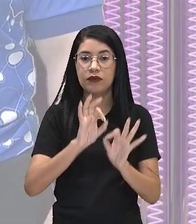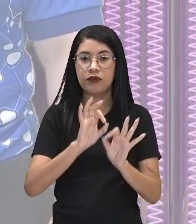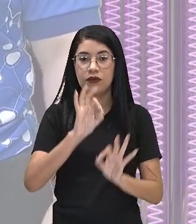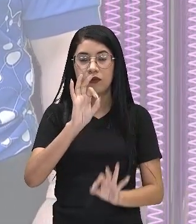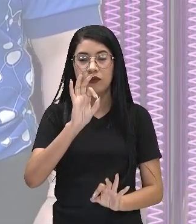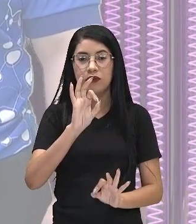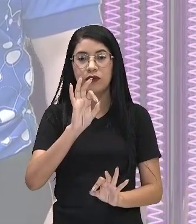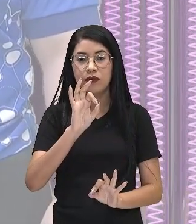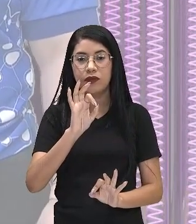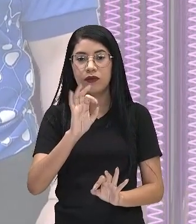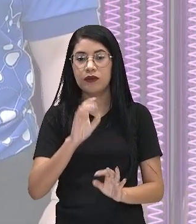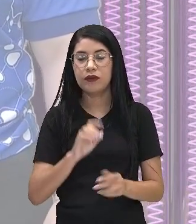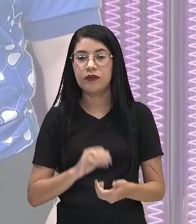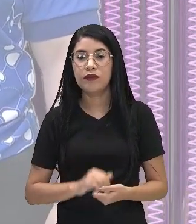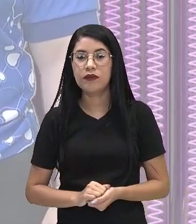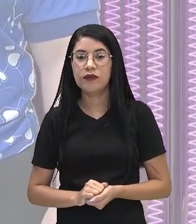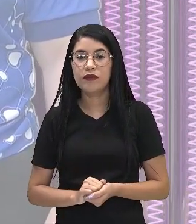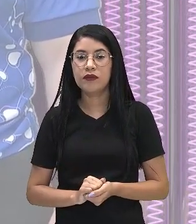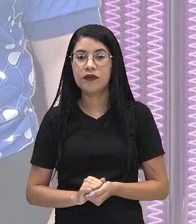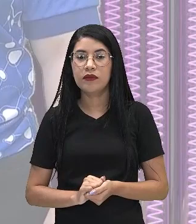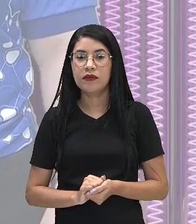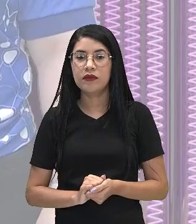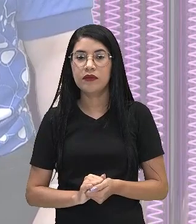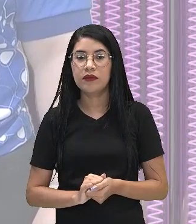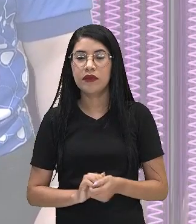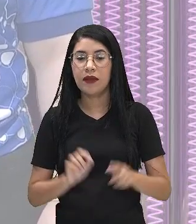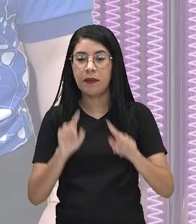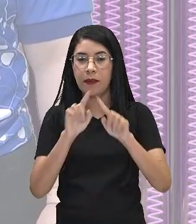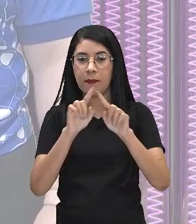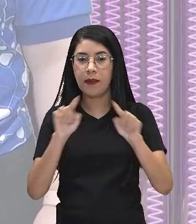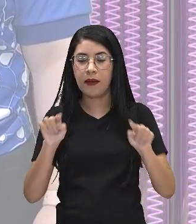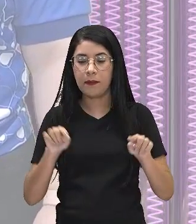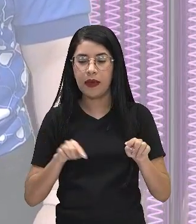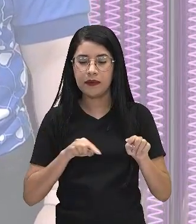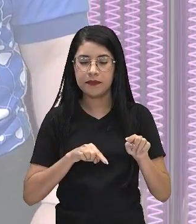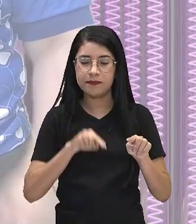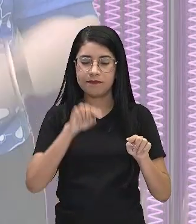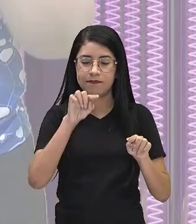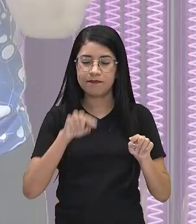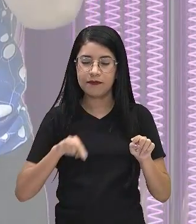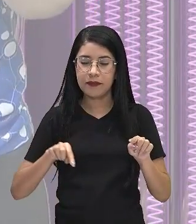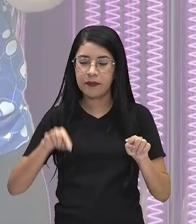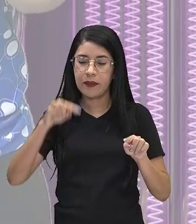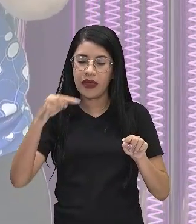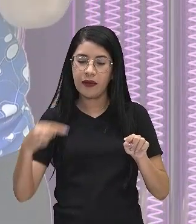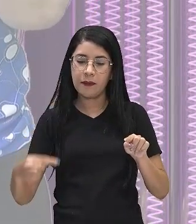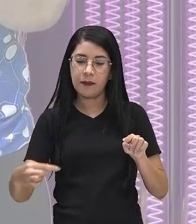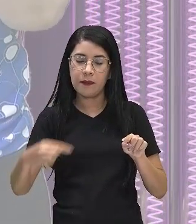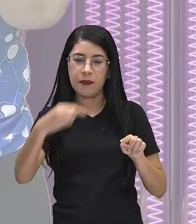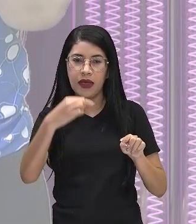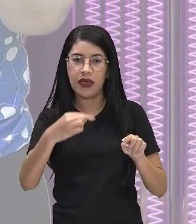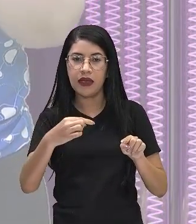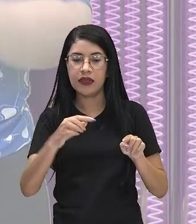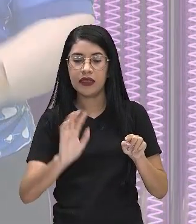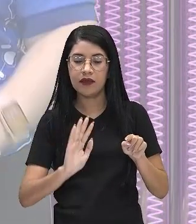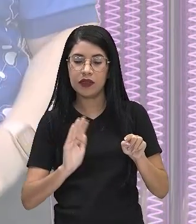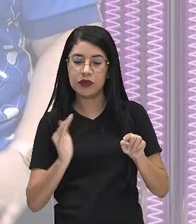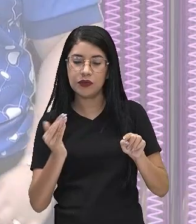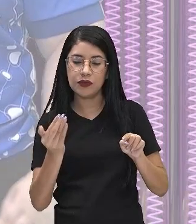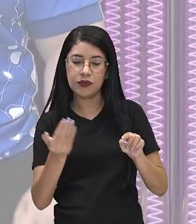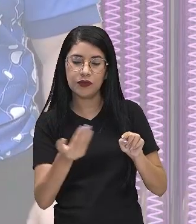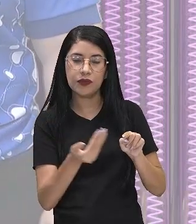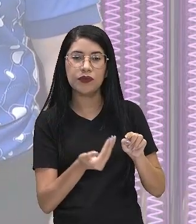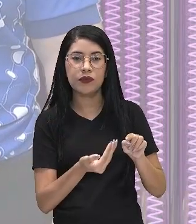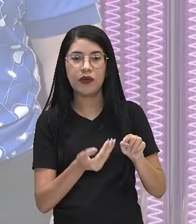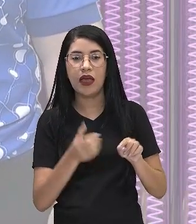prisma, tem a aresta, né? Essas linhazinhas onde as faces se unem, né? São